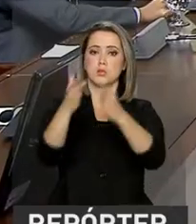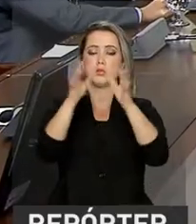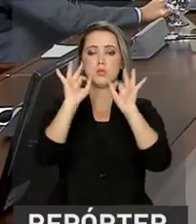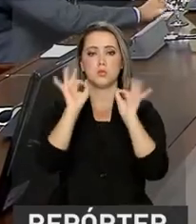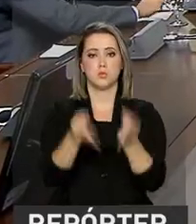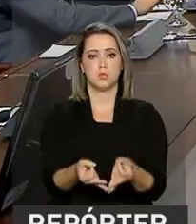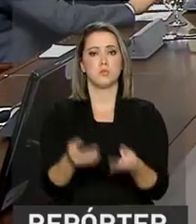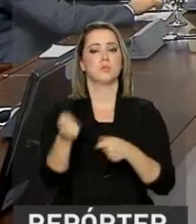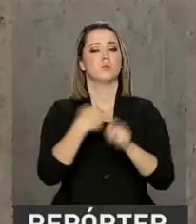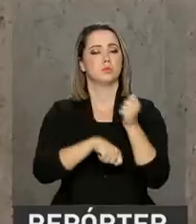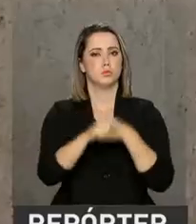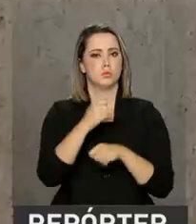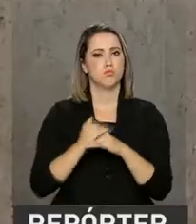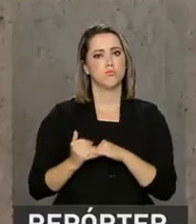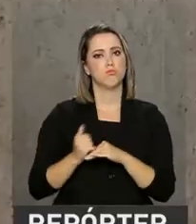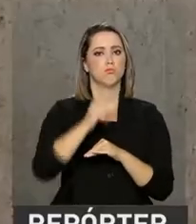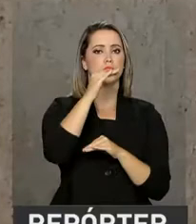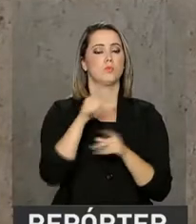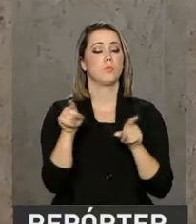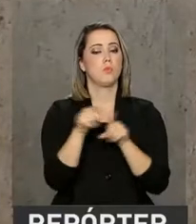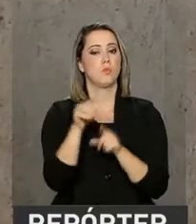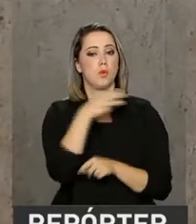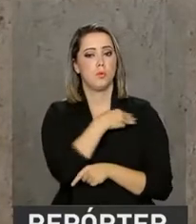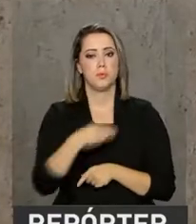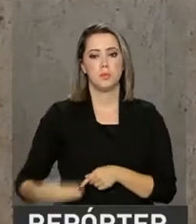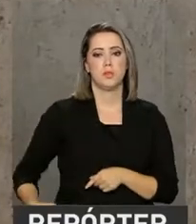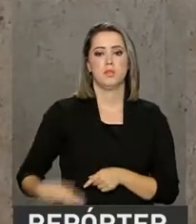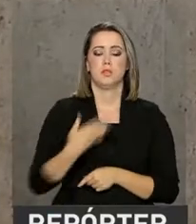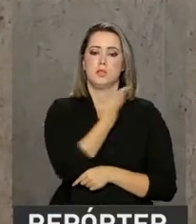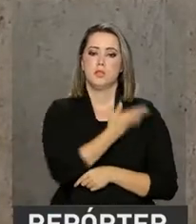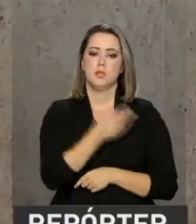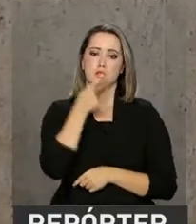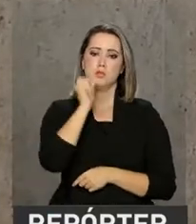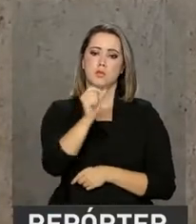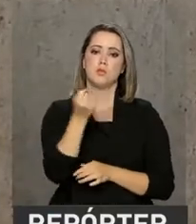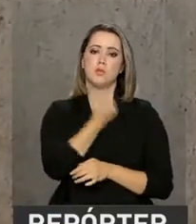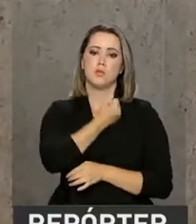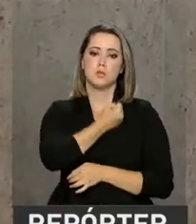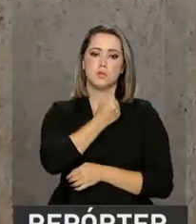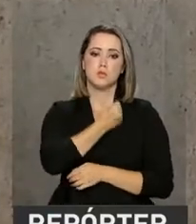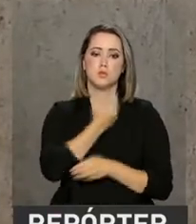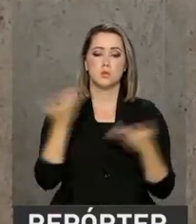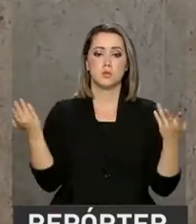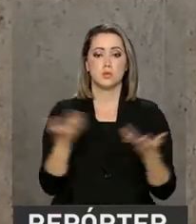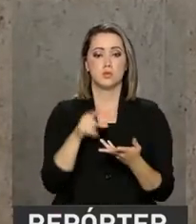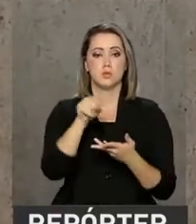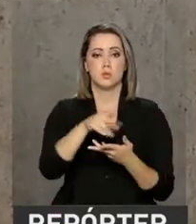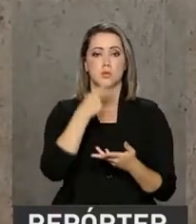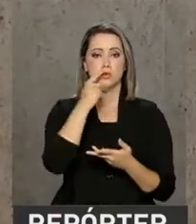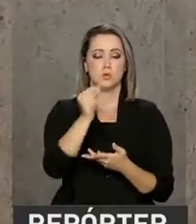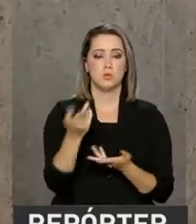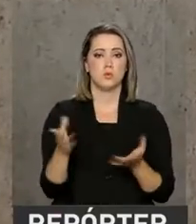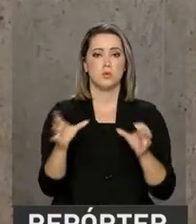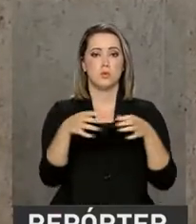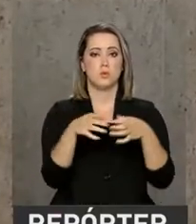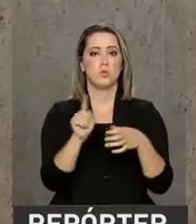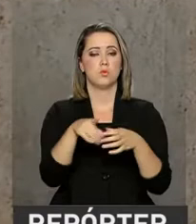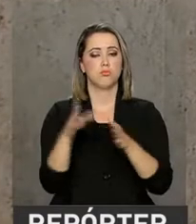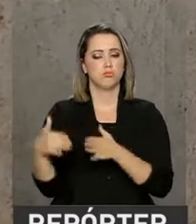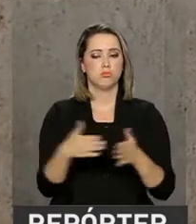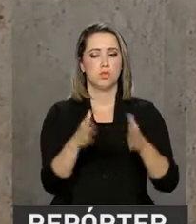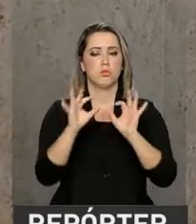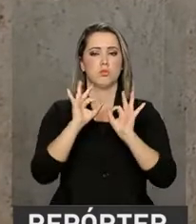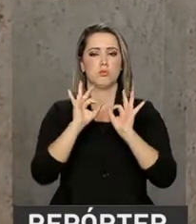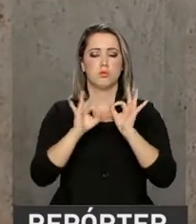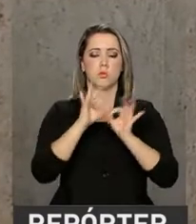econômico ao final o ministro quintela falou sobre os números do mercado e afirmou que o setor está em rota de